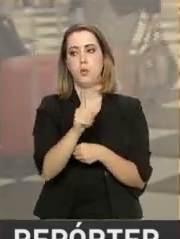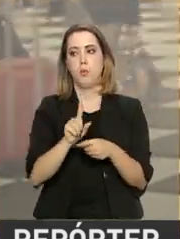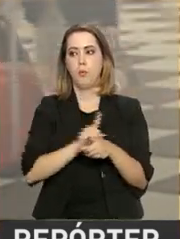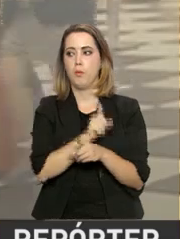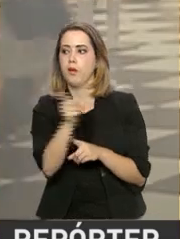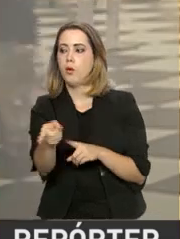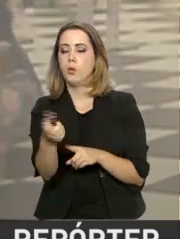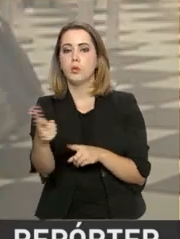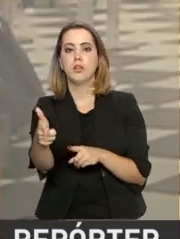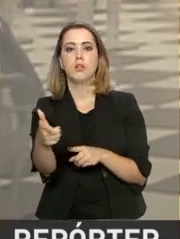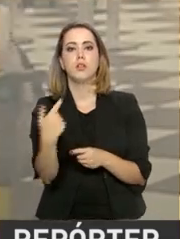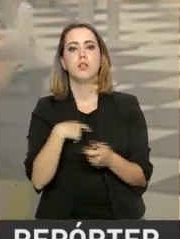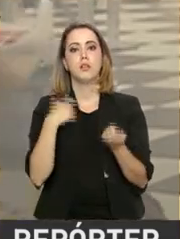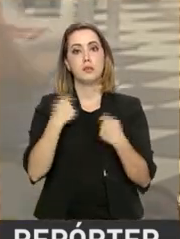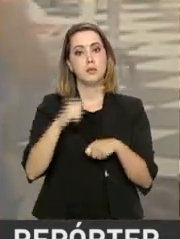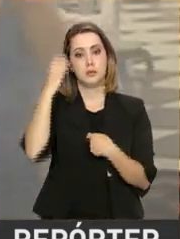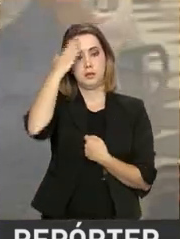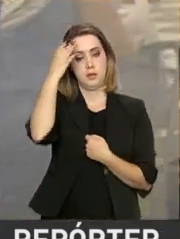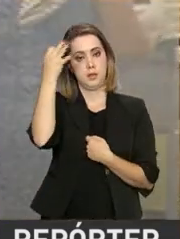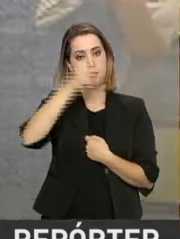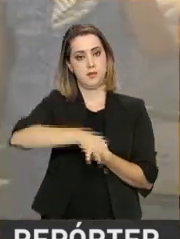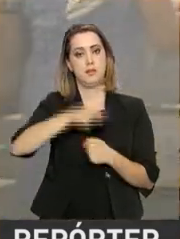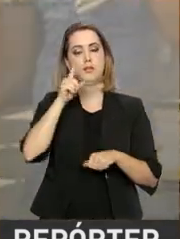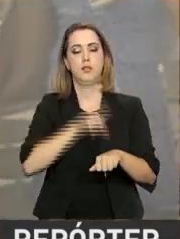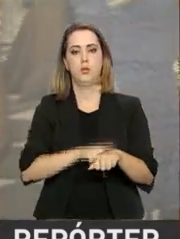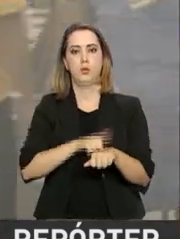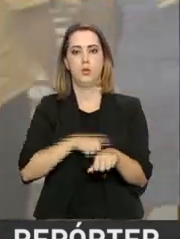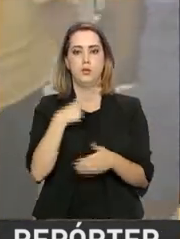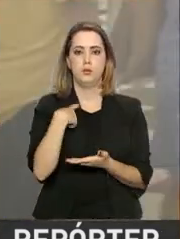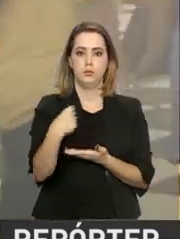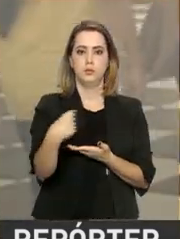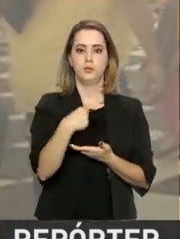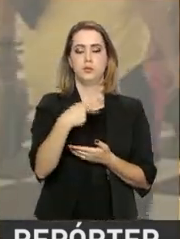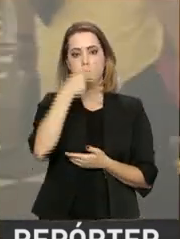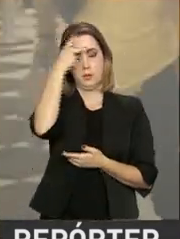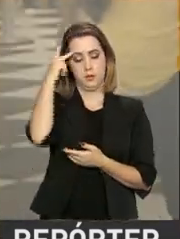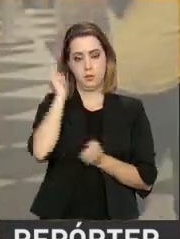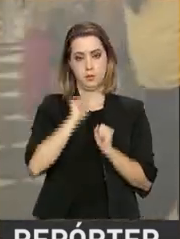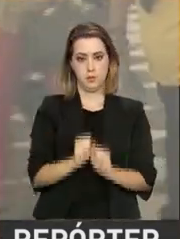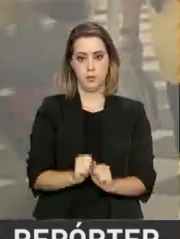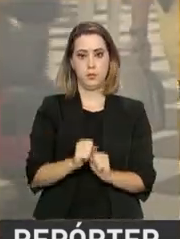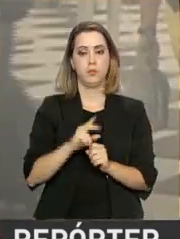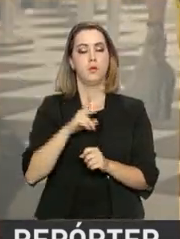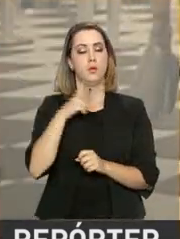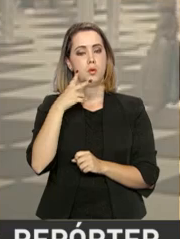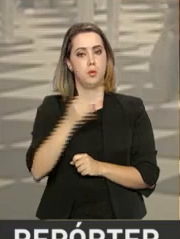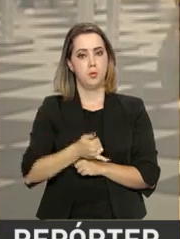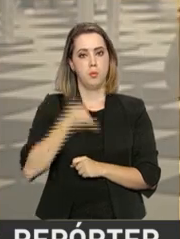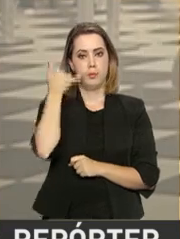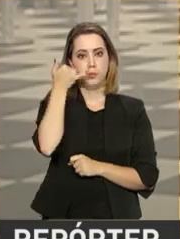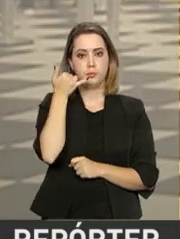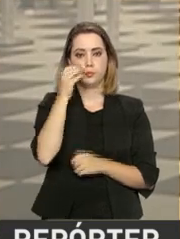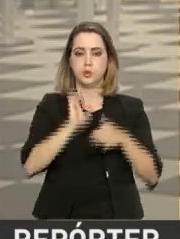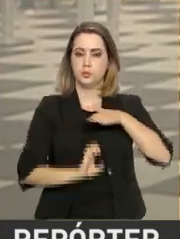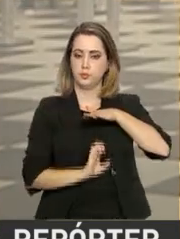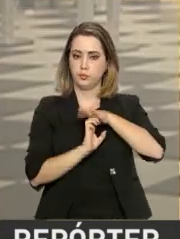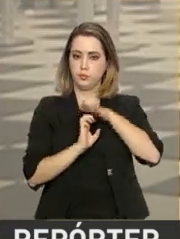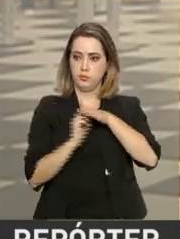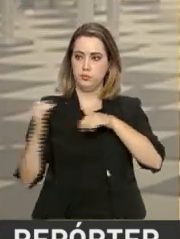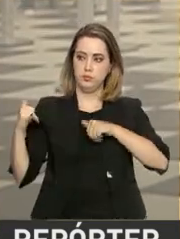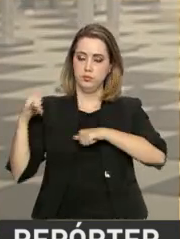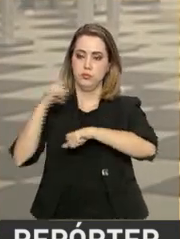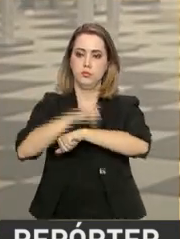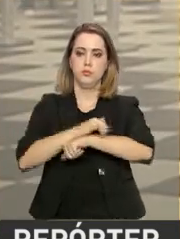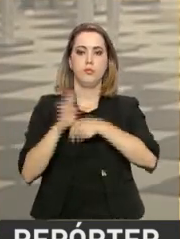contas para não perder nenhum voo em caso de dúvida O Passageiro deve entrar em contato com a companhia aérea responsável para